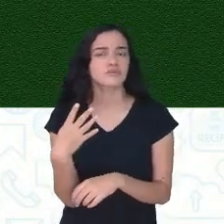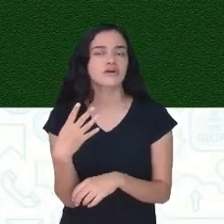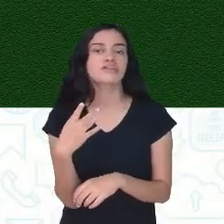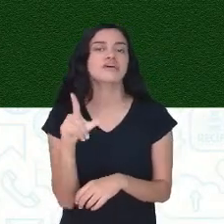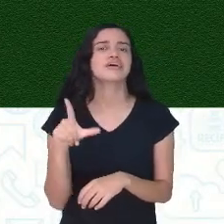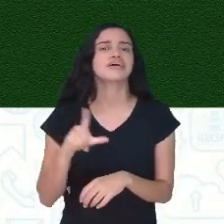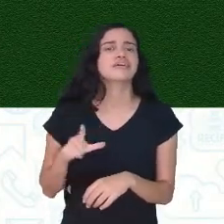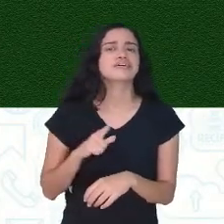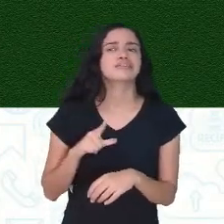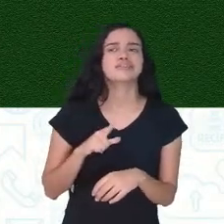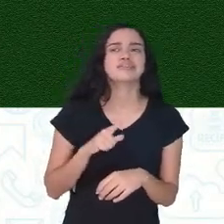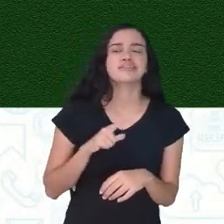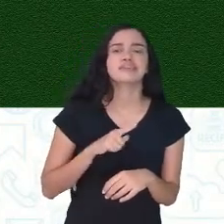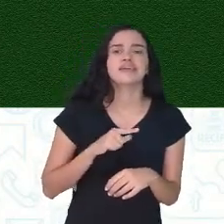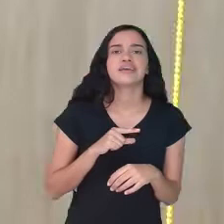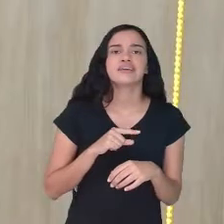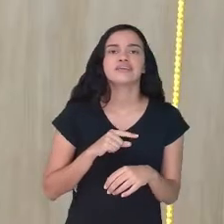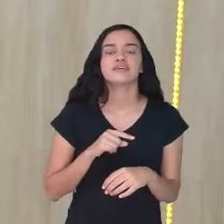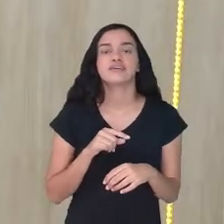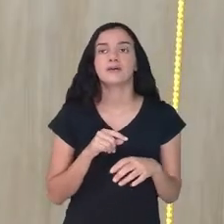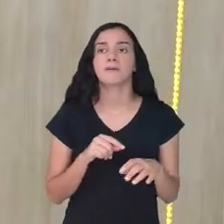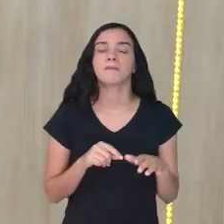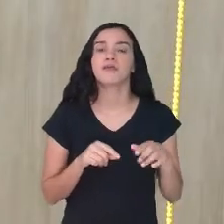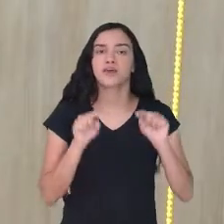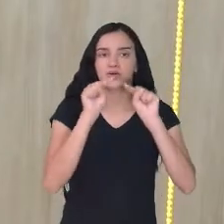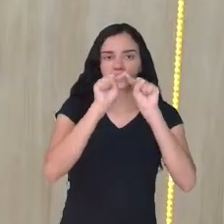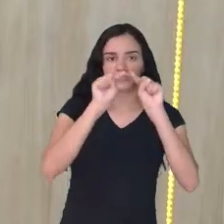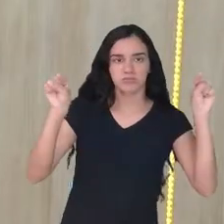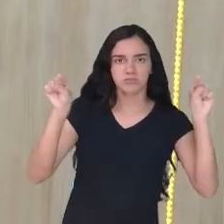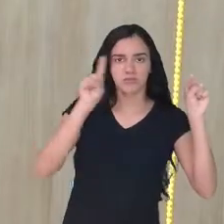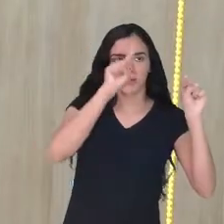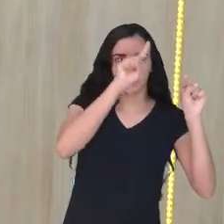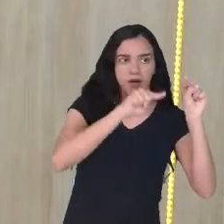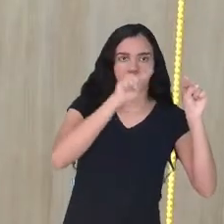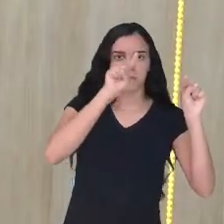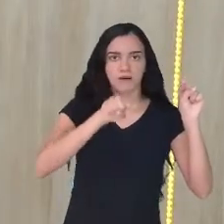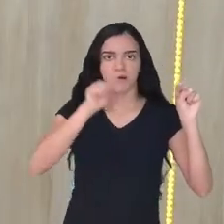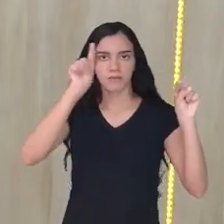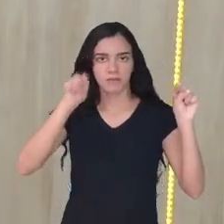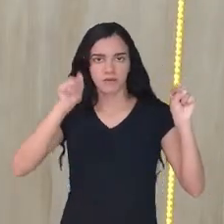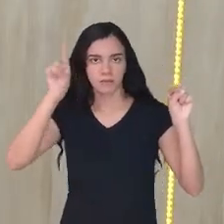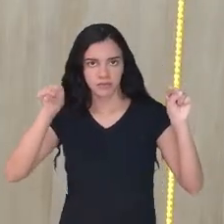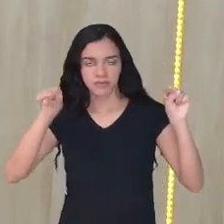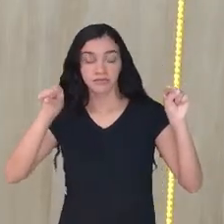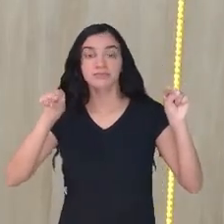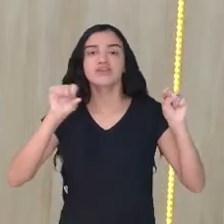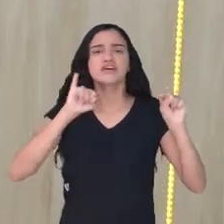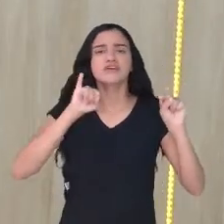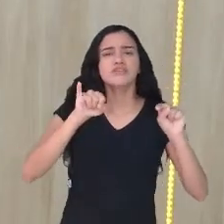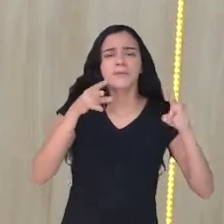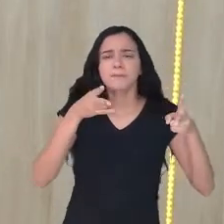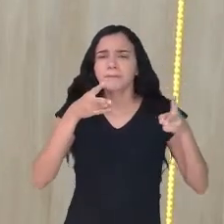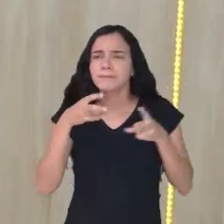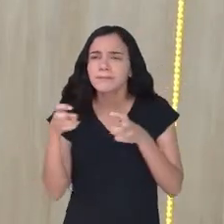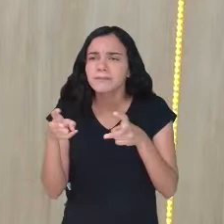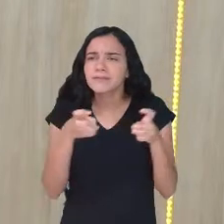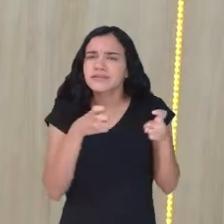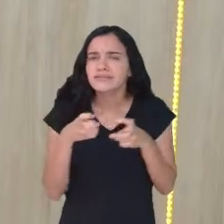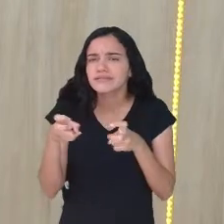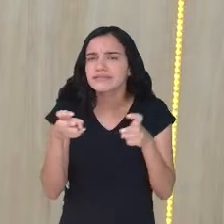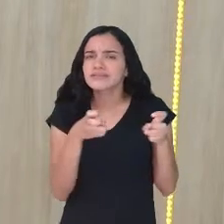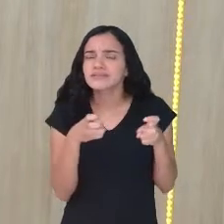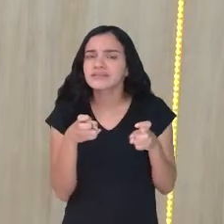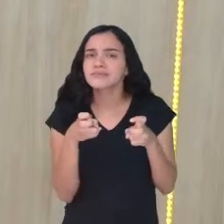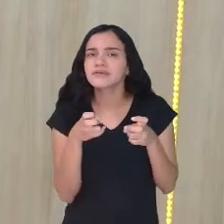uns tracinhos. Esses tracinhos é a indicação dos números racionais. Se você olhar direitinho,